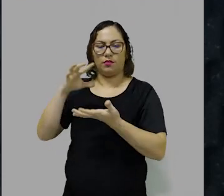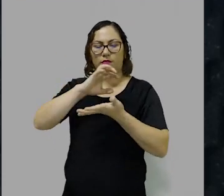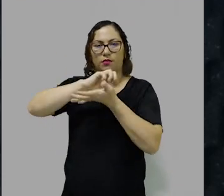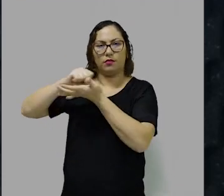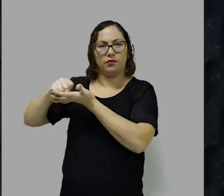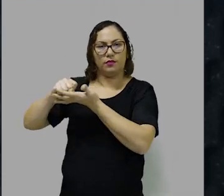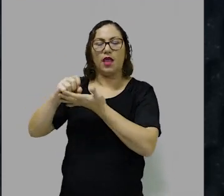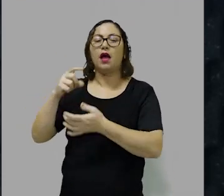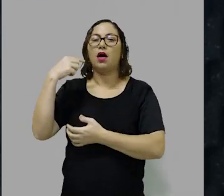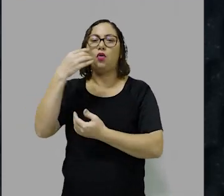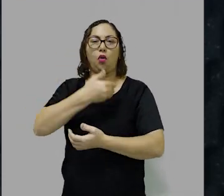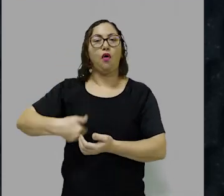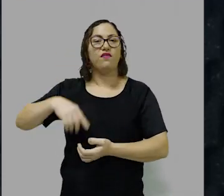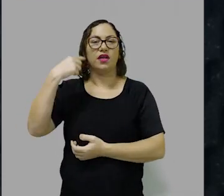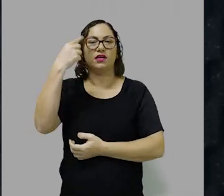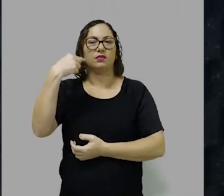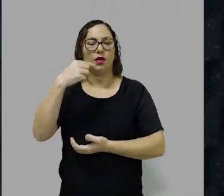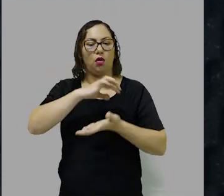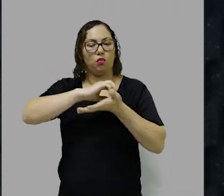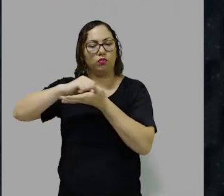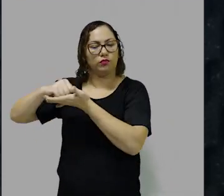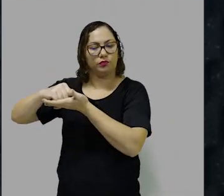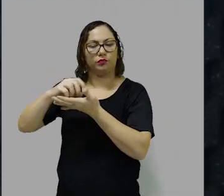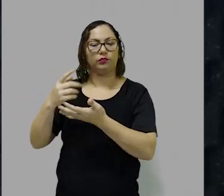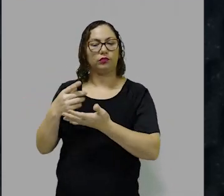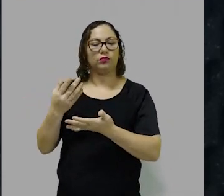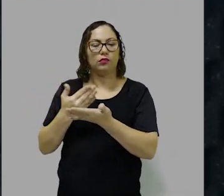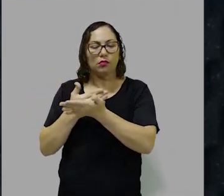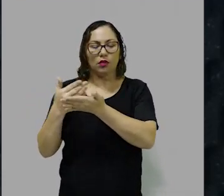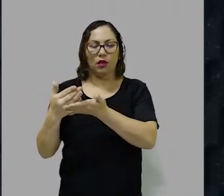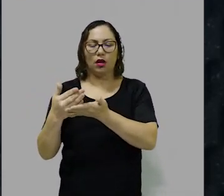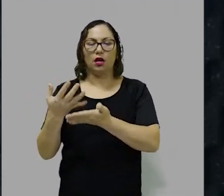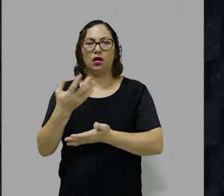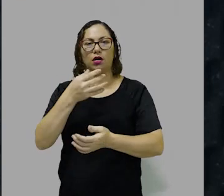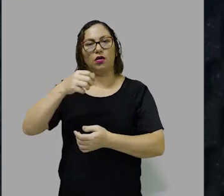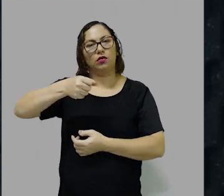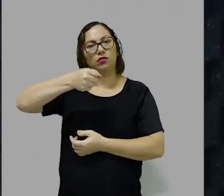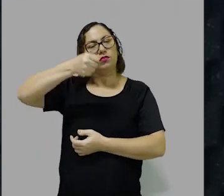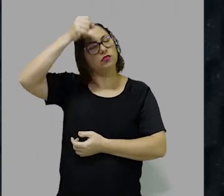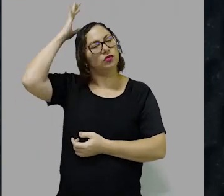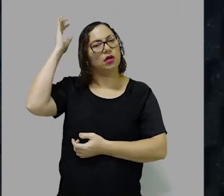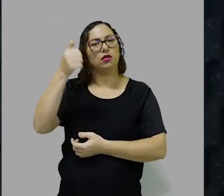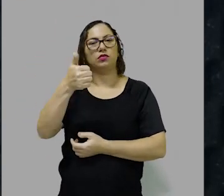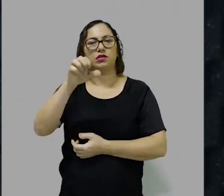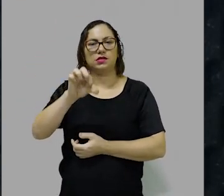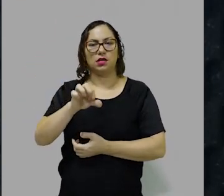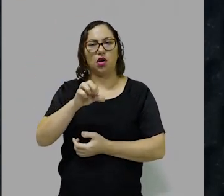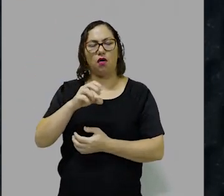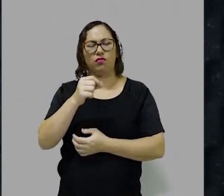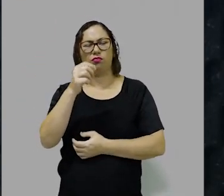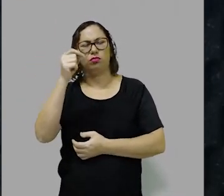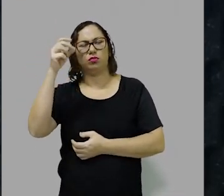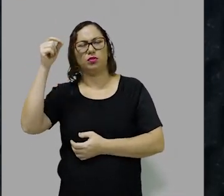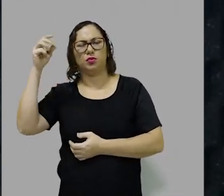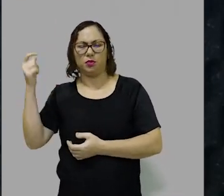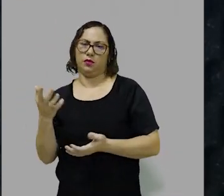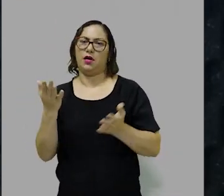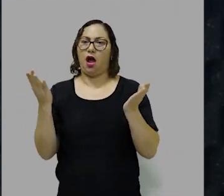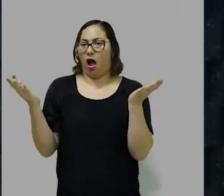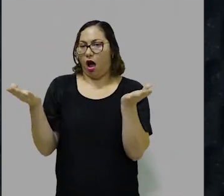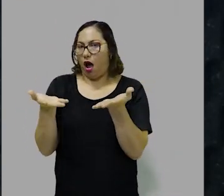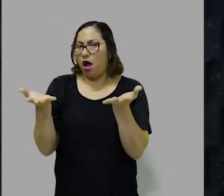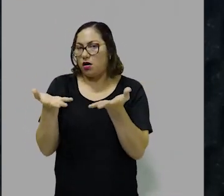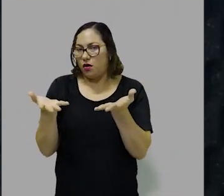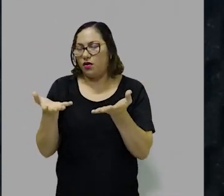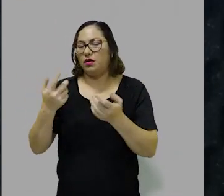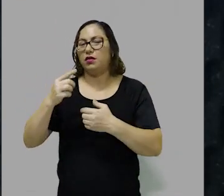foi iniciada no final do século XIX, né? E muito tempo depois, foi retomada no século XX, muito tempo depois, agora